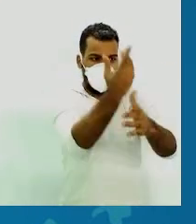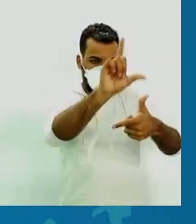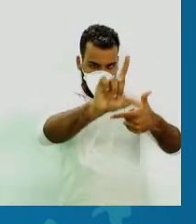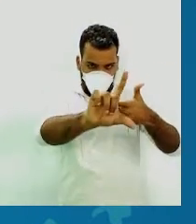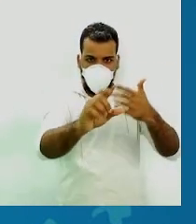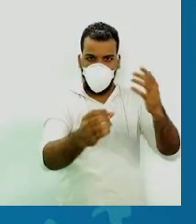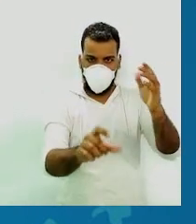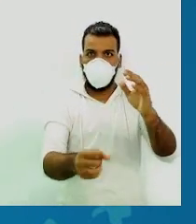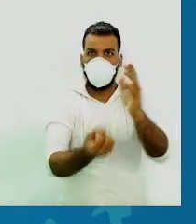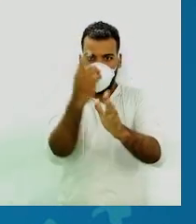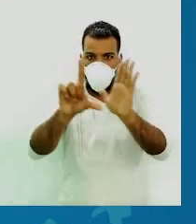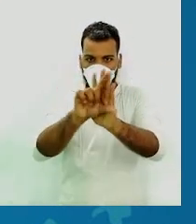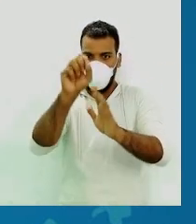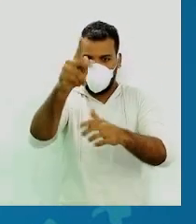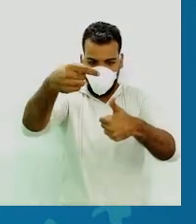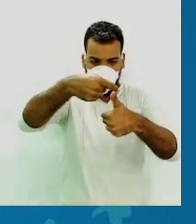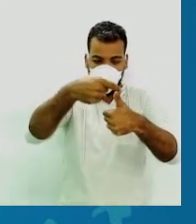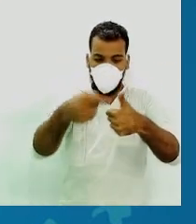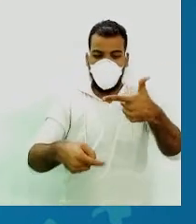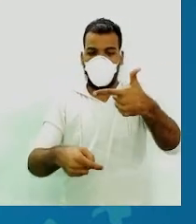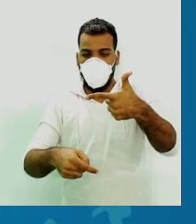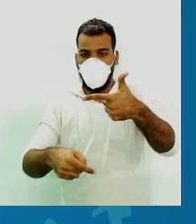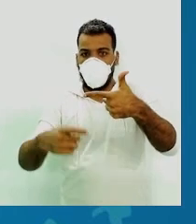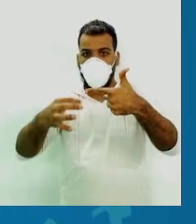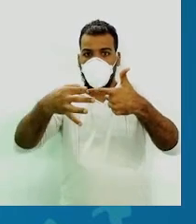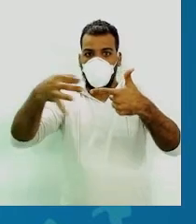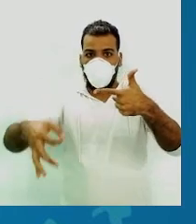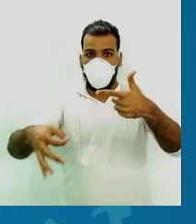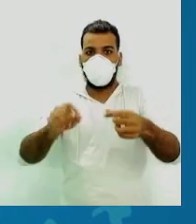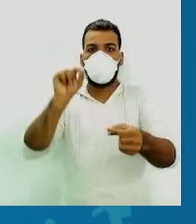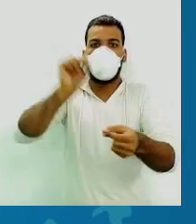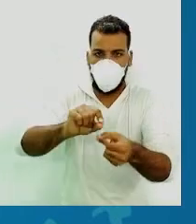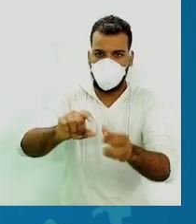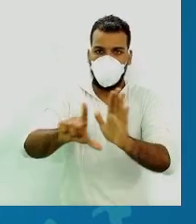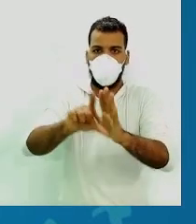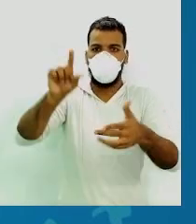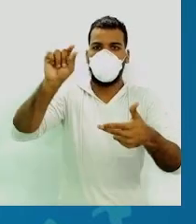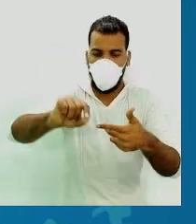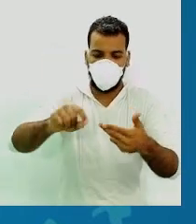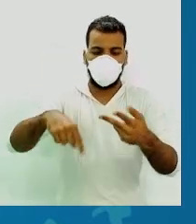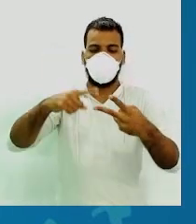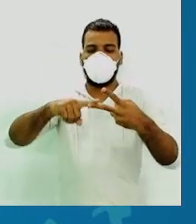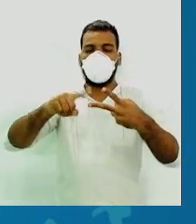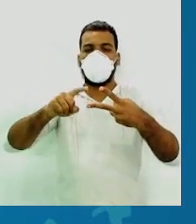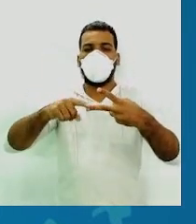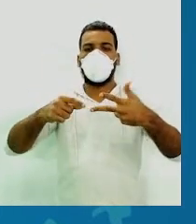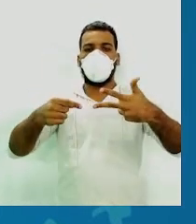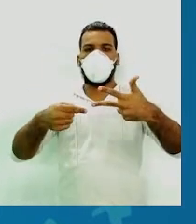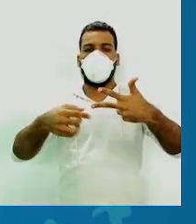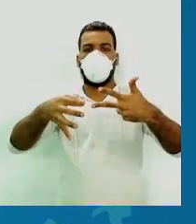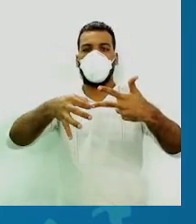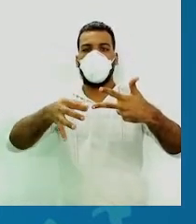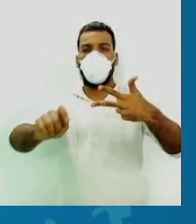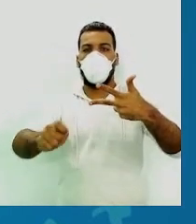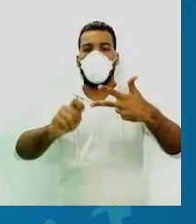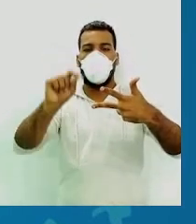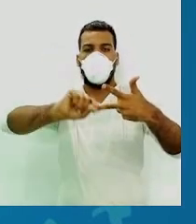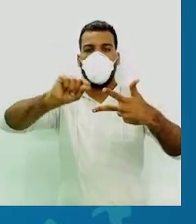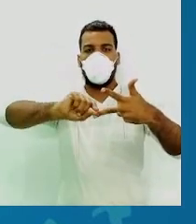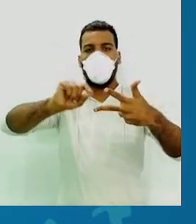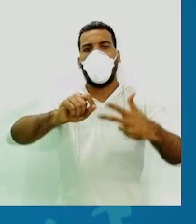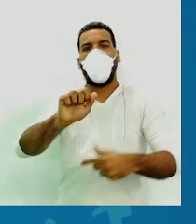dos negócios do Estado, como a condução, o bem comum dessas normas e dessas leis aplicada